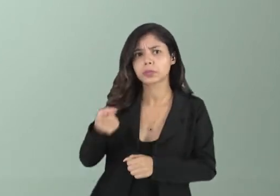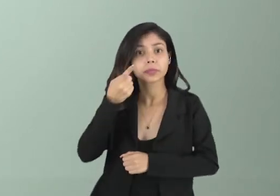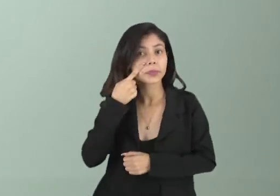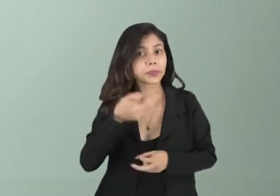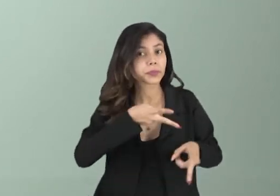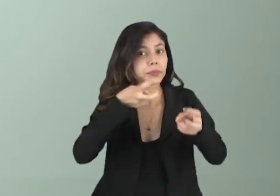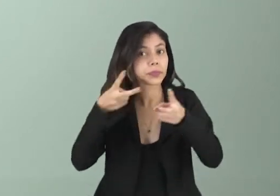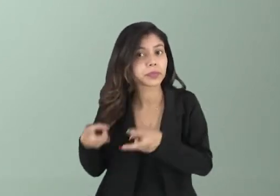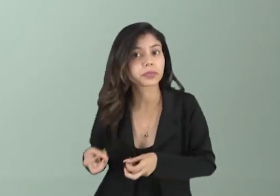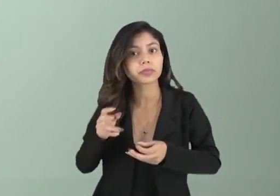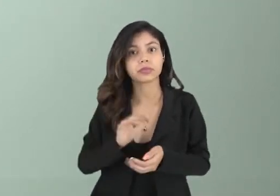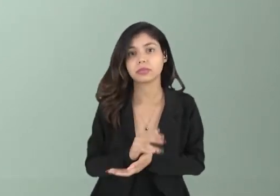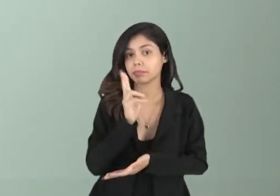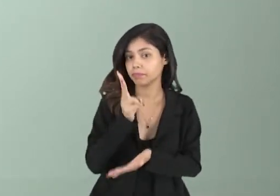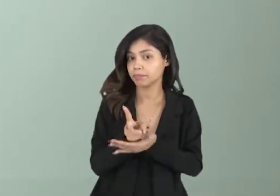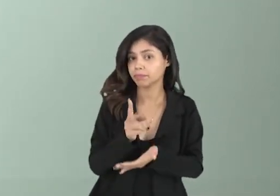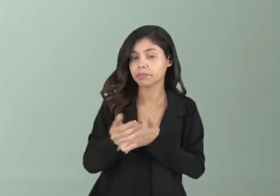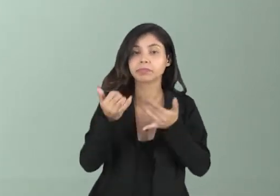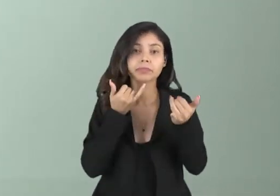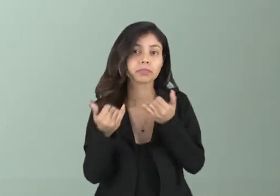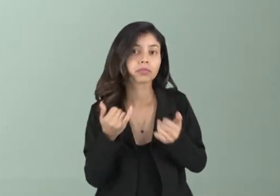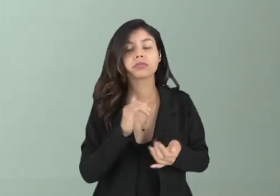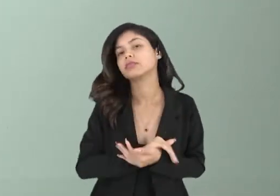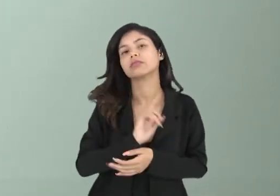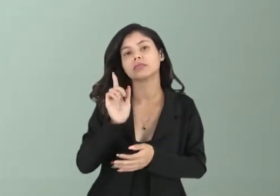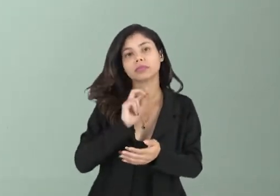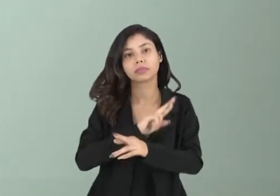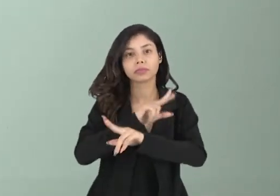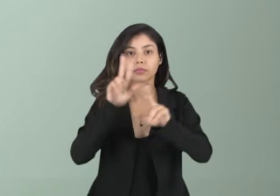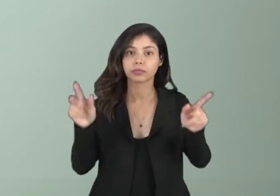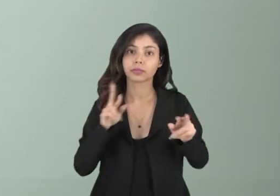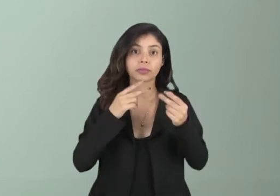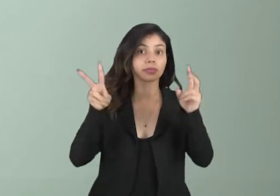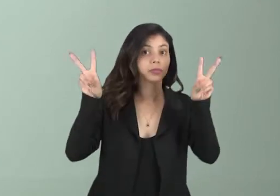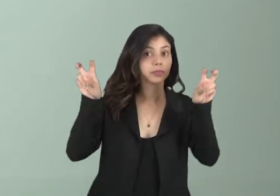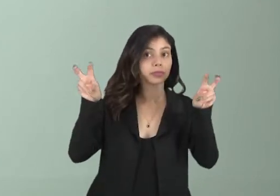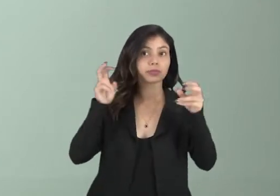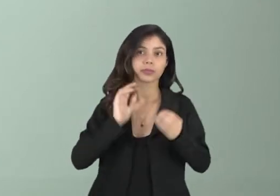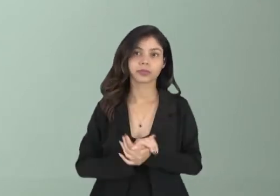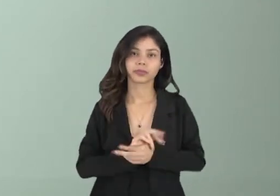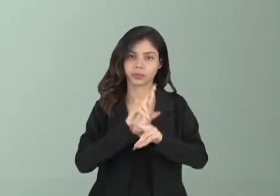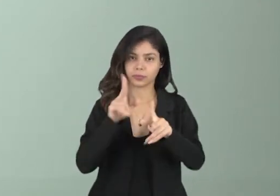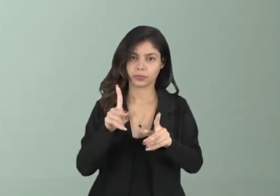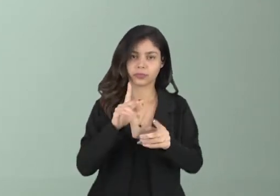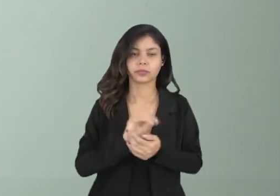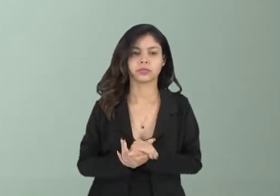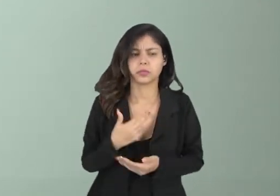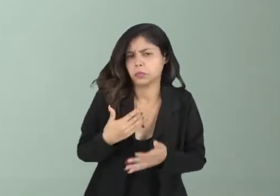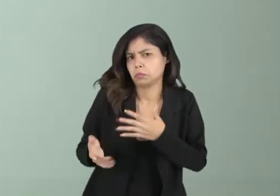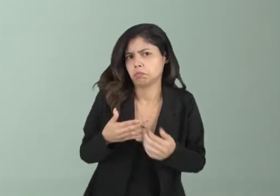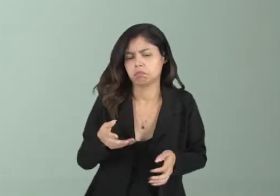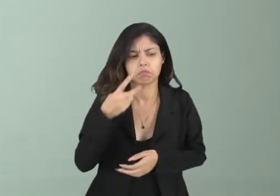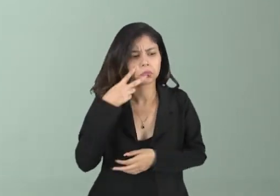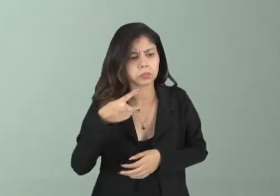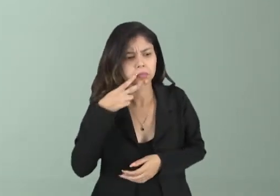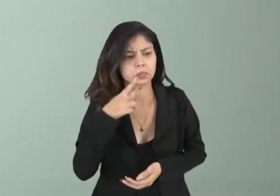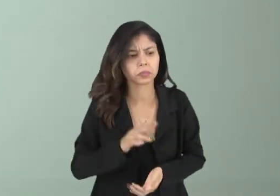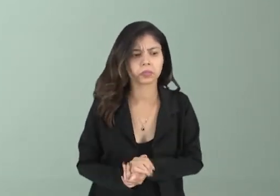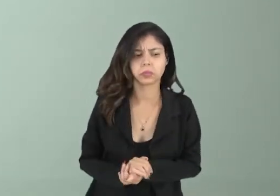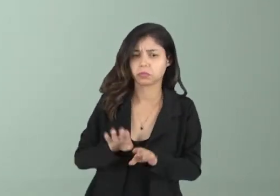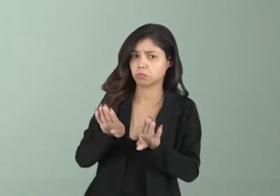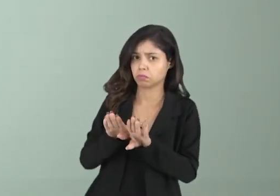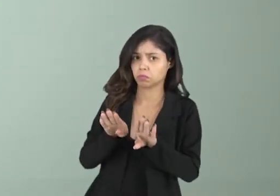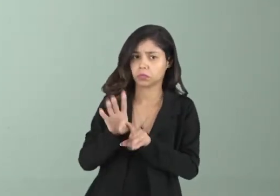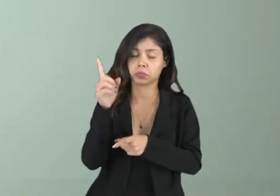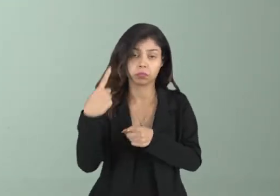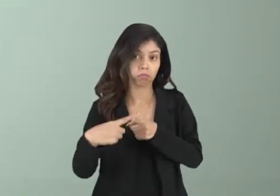que uma mesma notícia, ela tem vários títulos diferentes, dependendo da fonte que você olha, né?